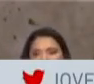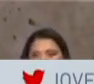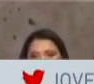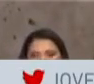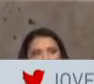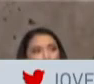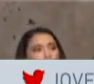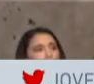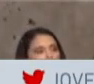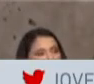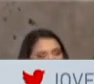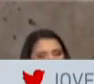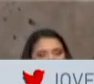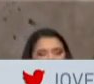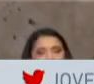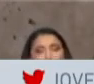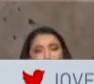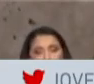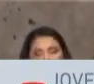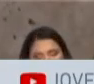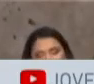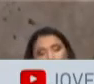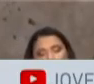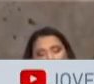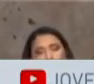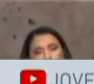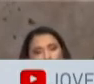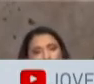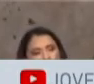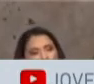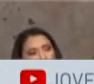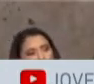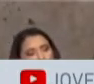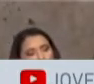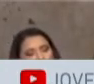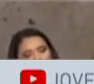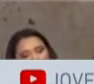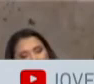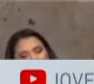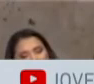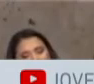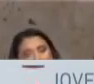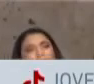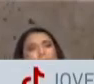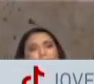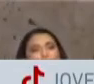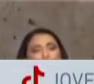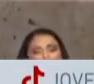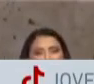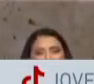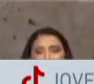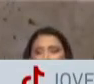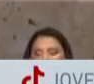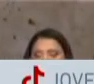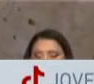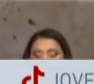realizadas com tais verbas públicas, assim como a identificação dos respectivos solicitadores e beneficiários,